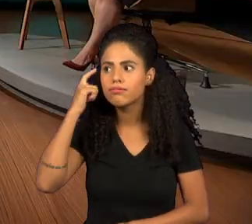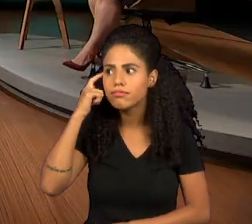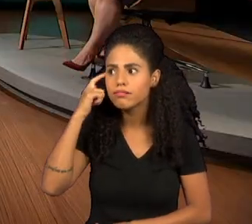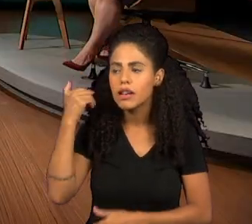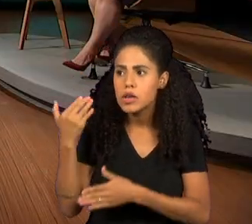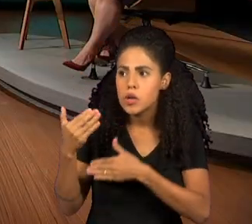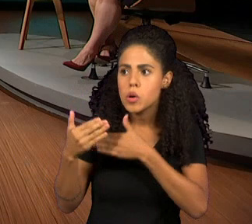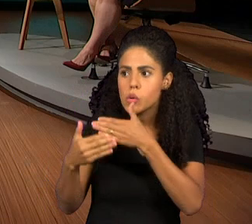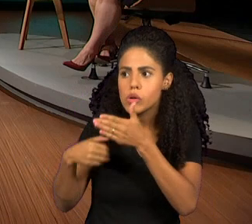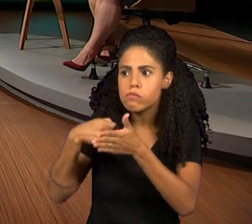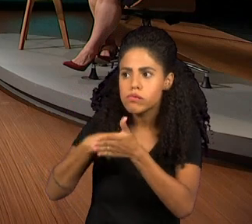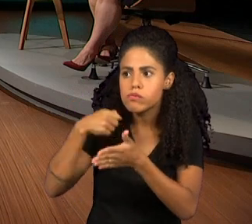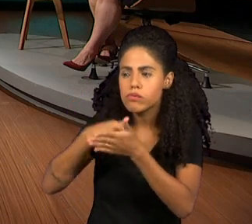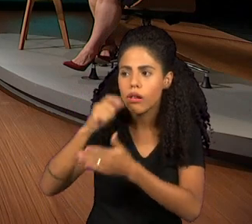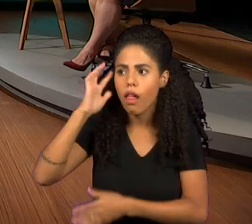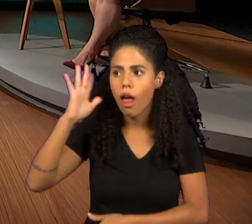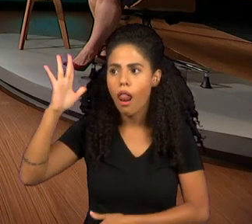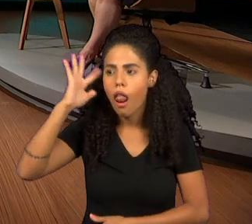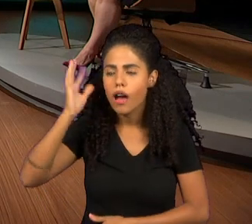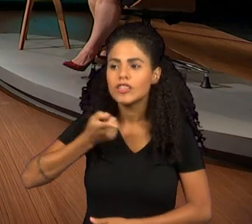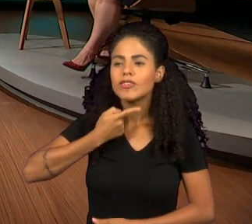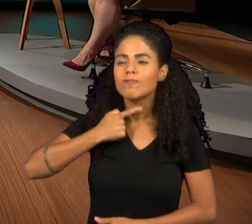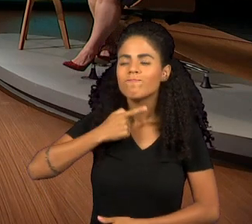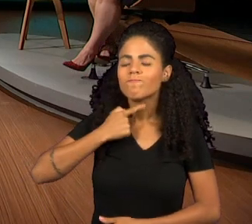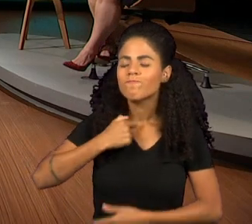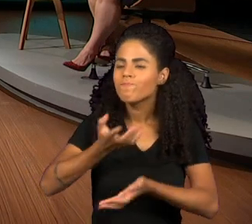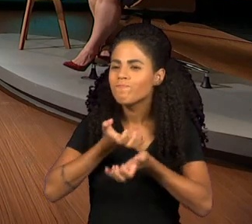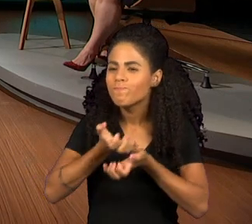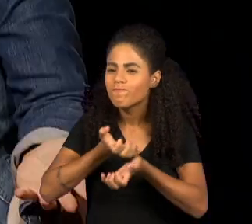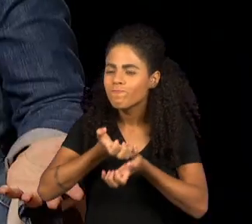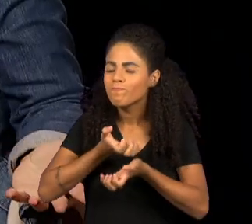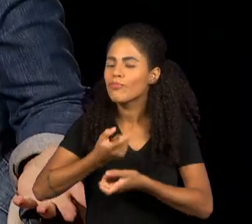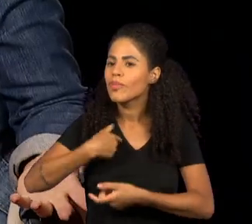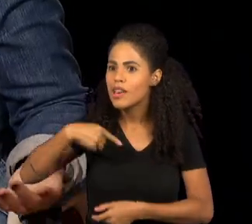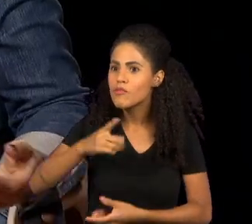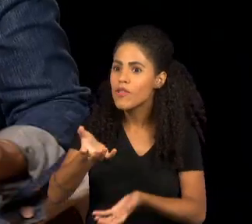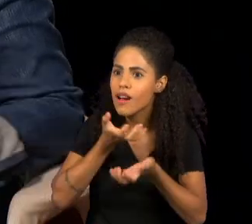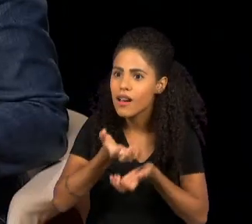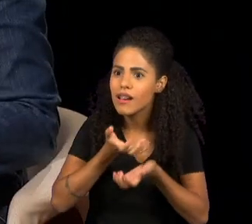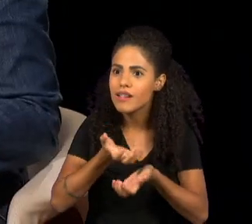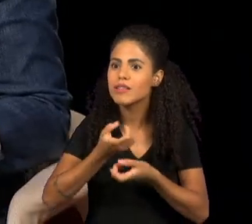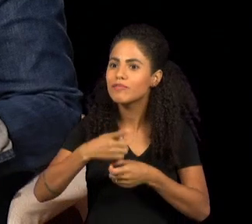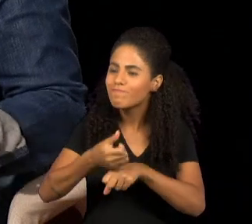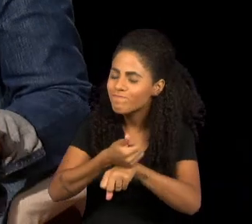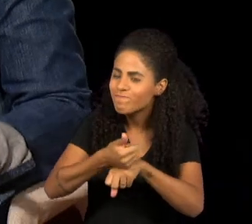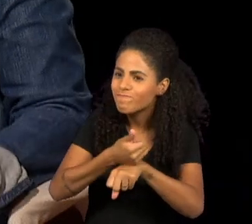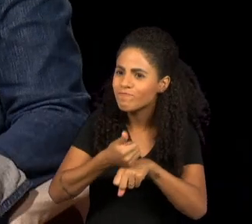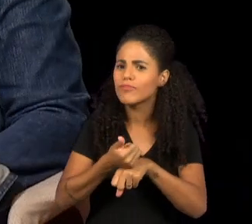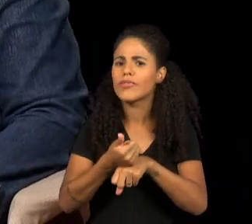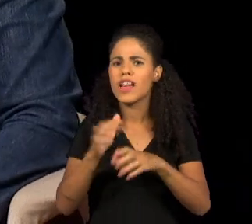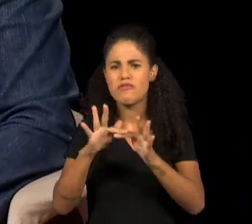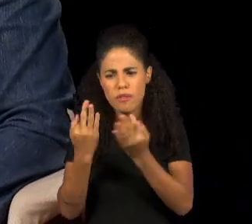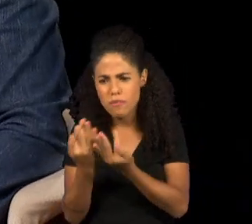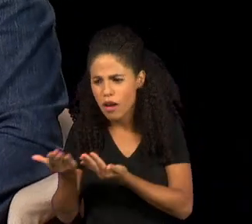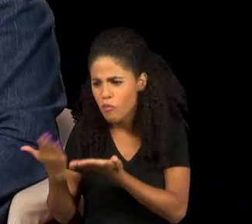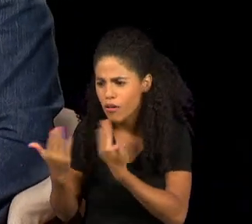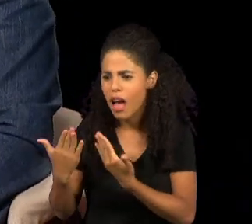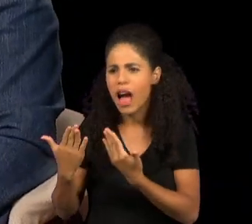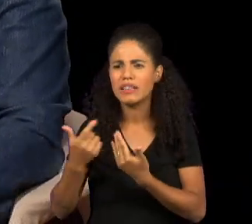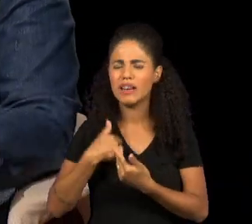minha cabeça, sabe, no meu desejo. Falei, gente, eu quero ser isso. E eu falava, meus pais não acreditavam